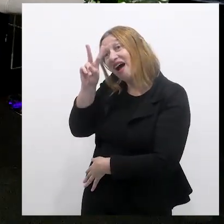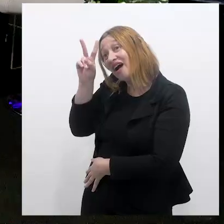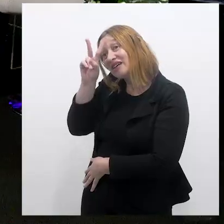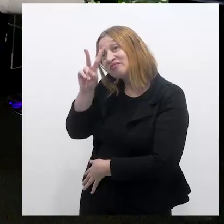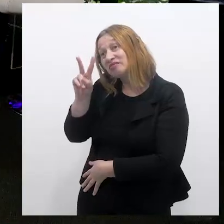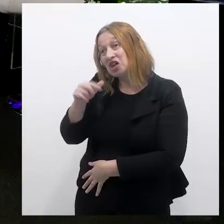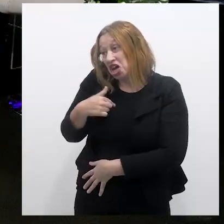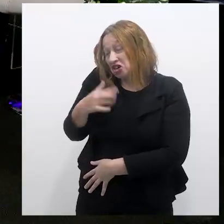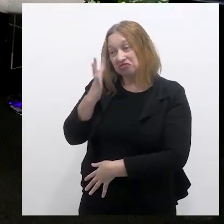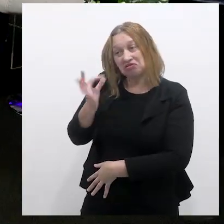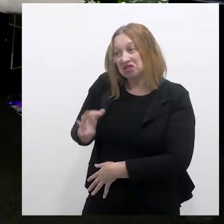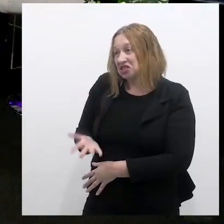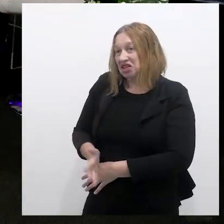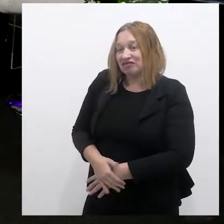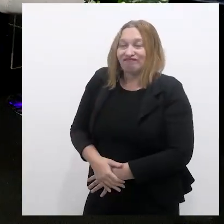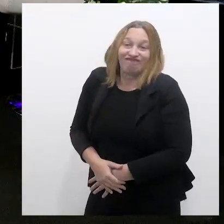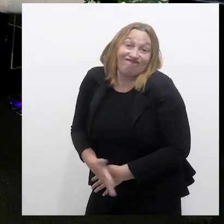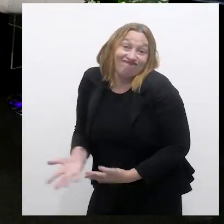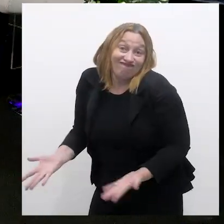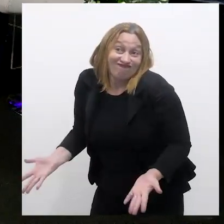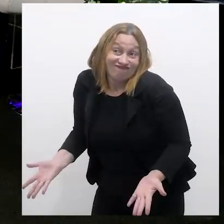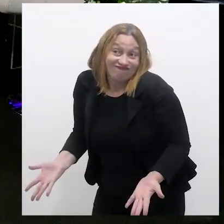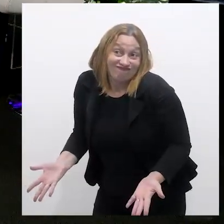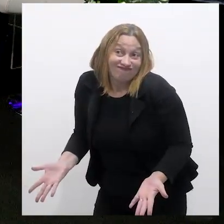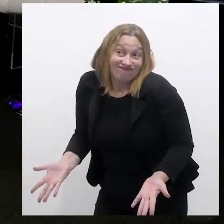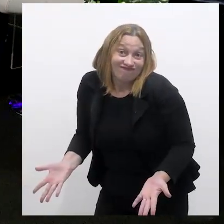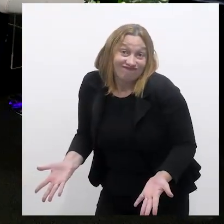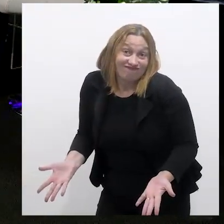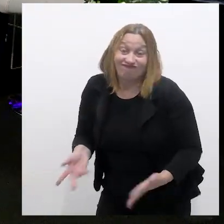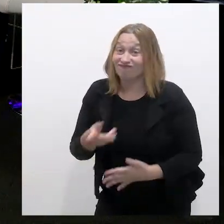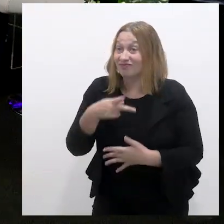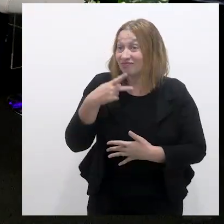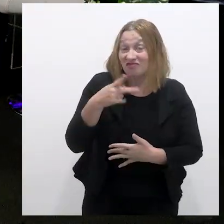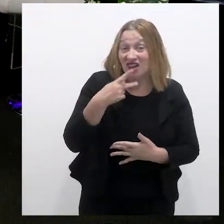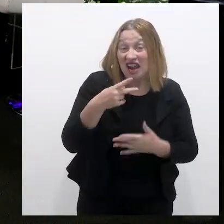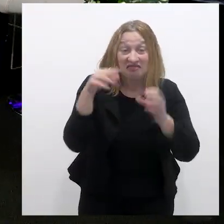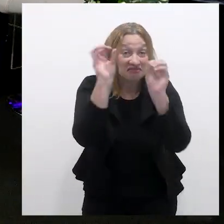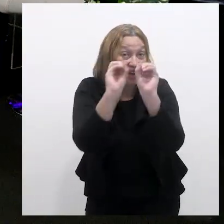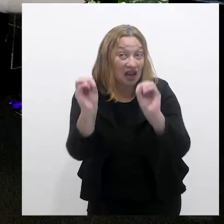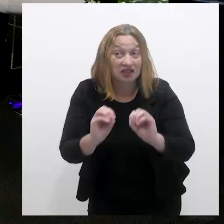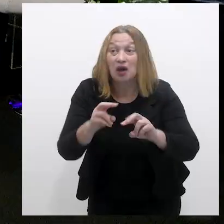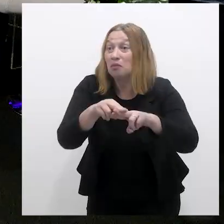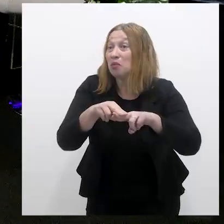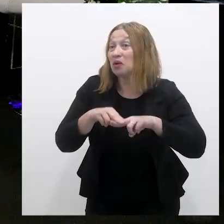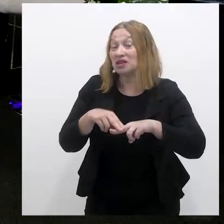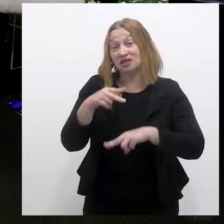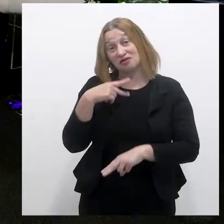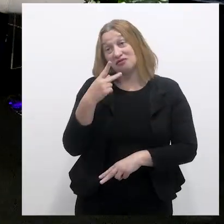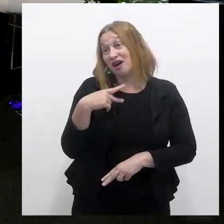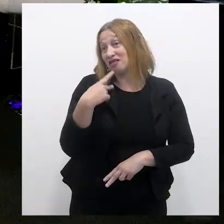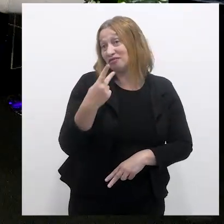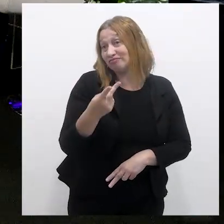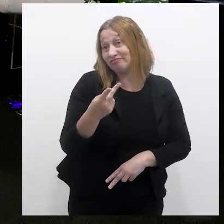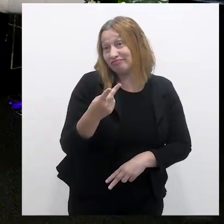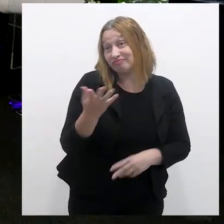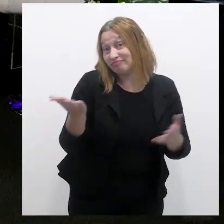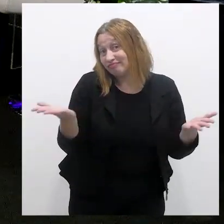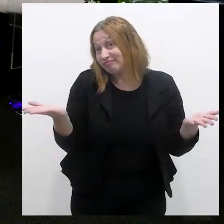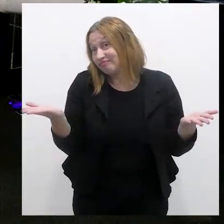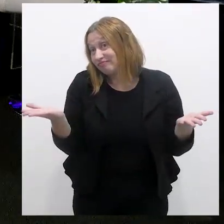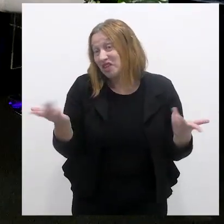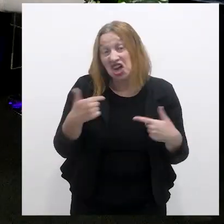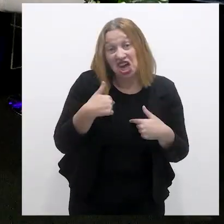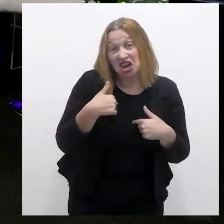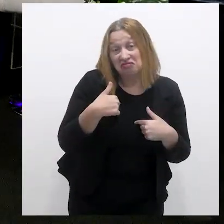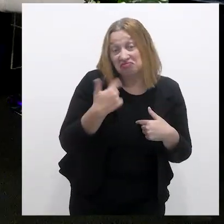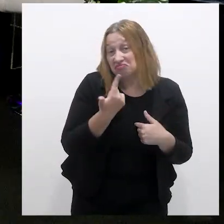dessa história? Eu não tenho nada pra dizer, por isso eu